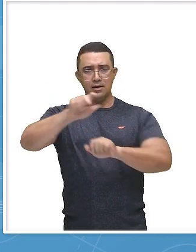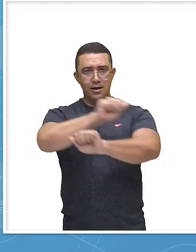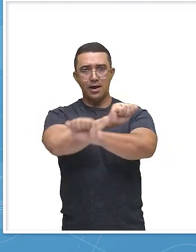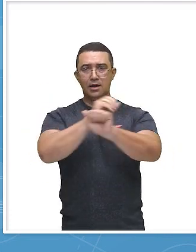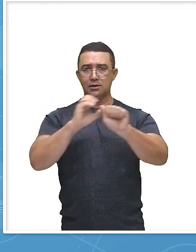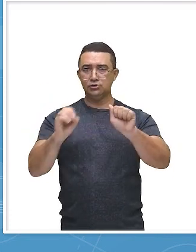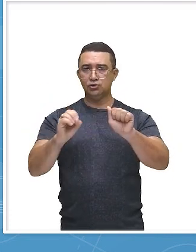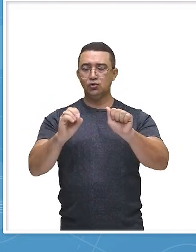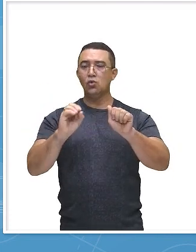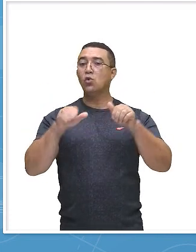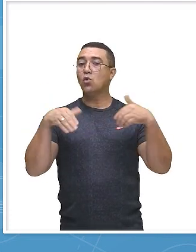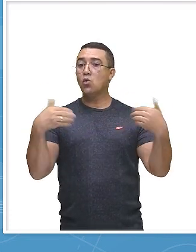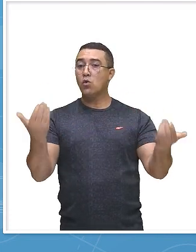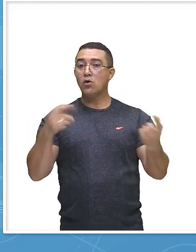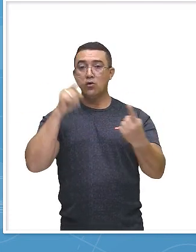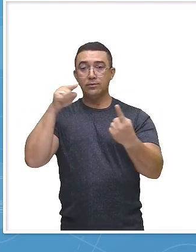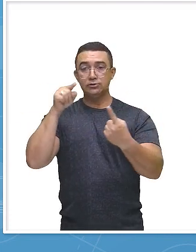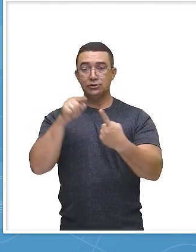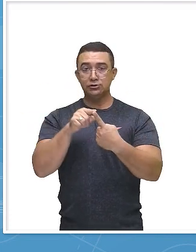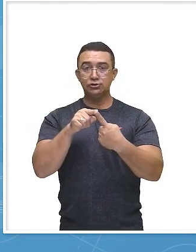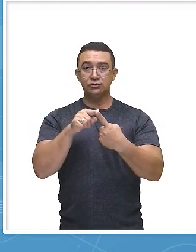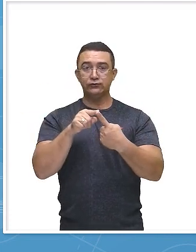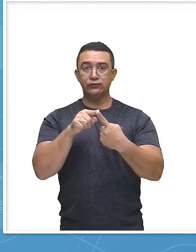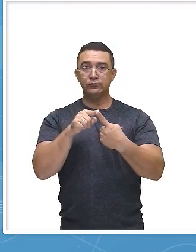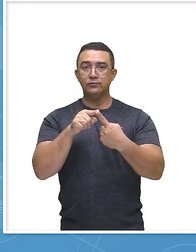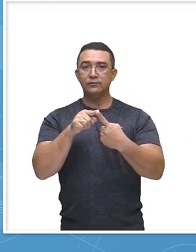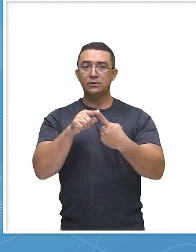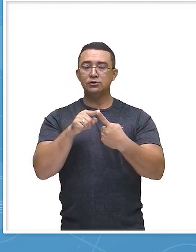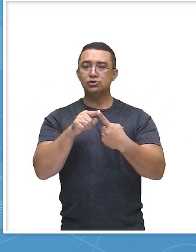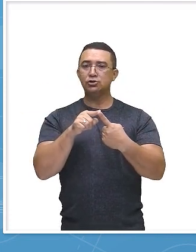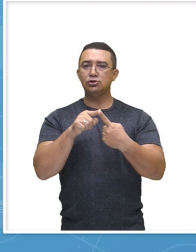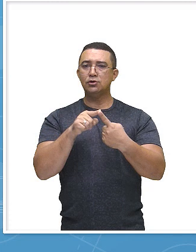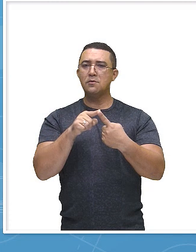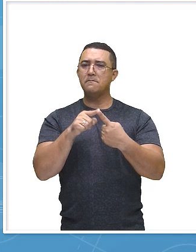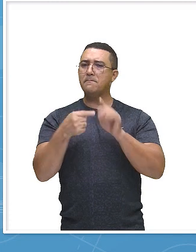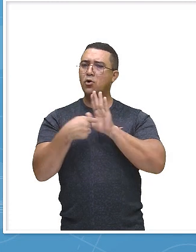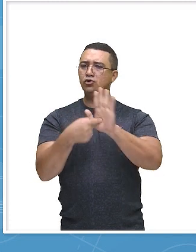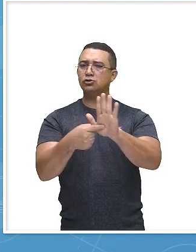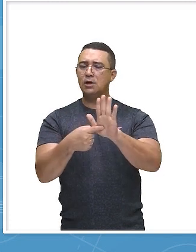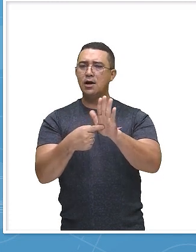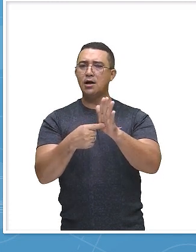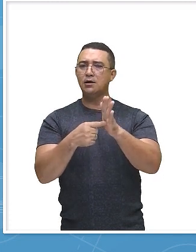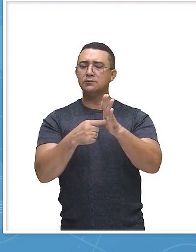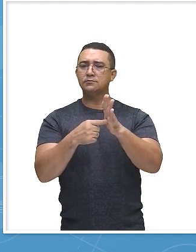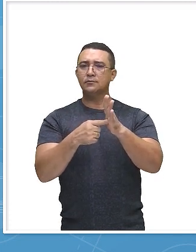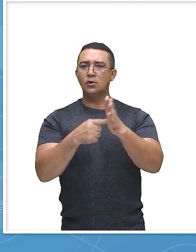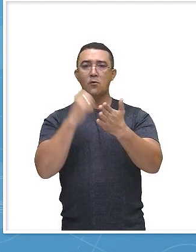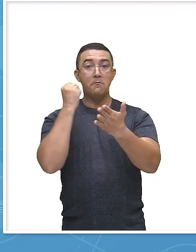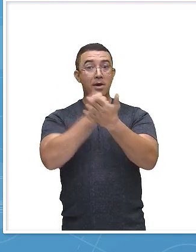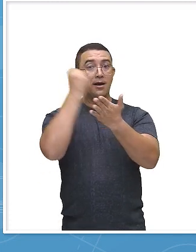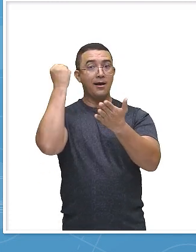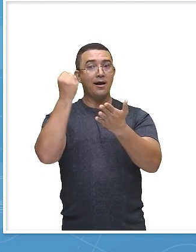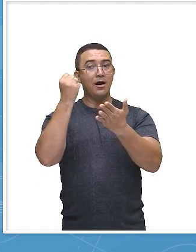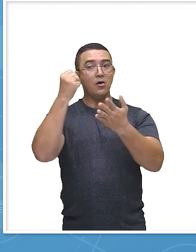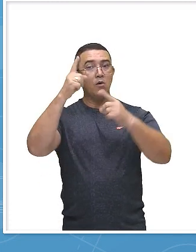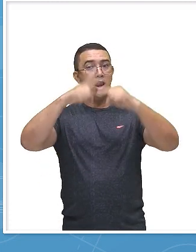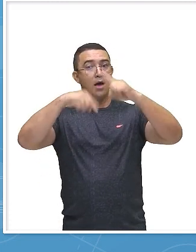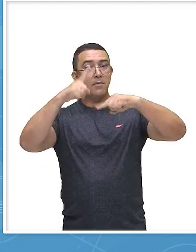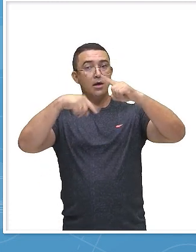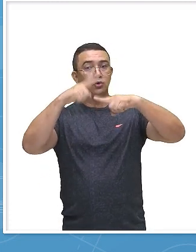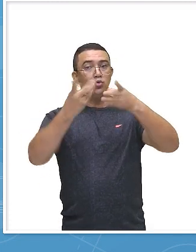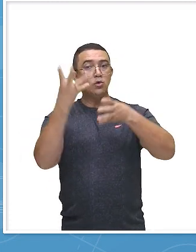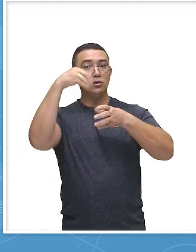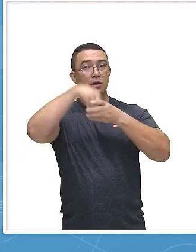de destacar ou de realçar um elemento da frase. Eu posso fazer isso,